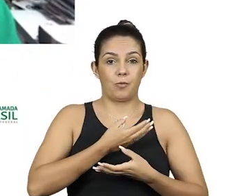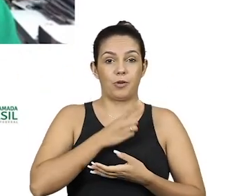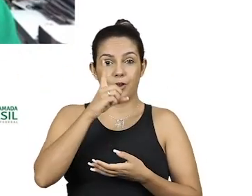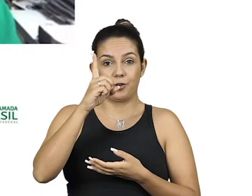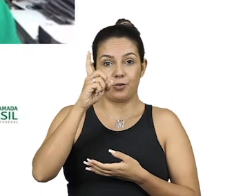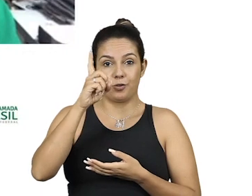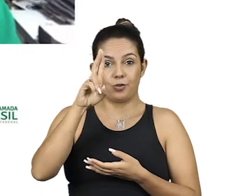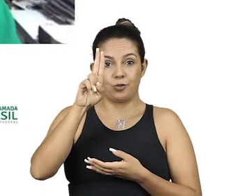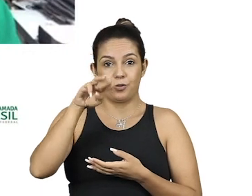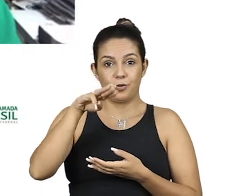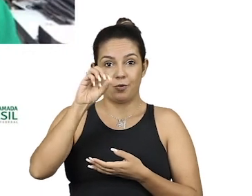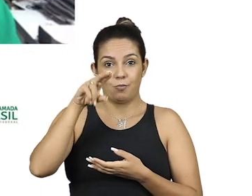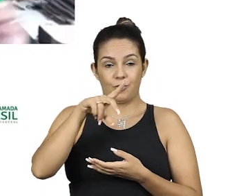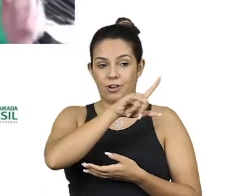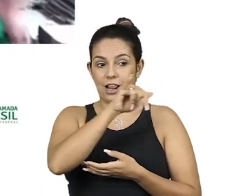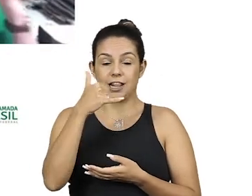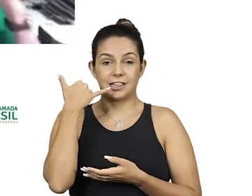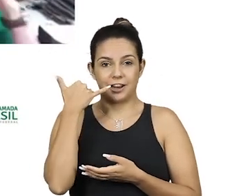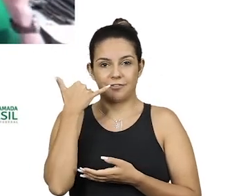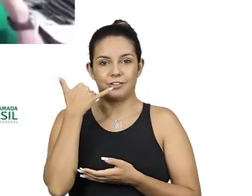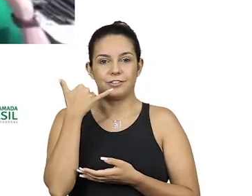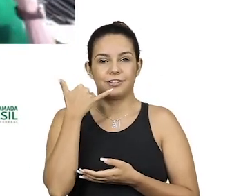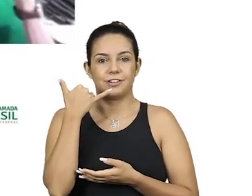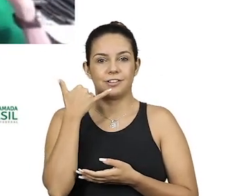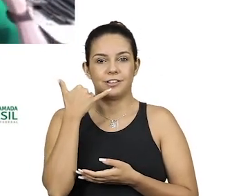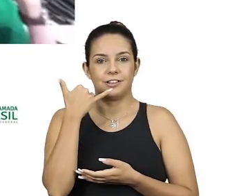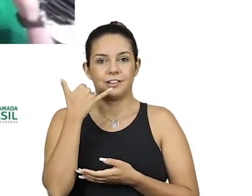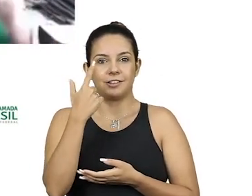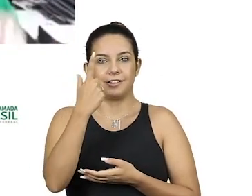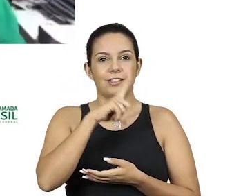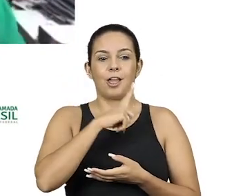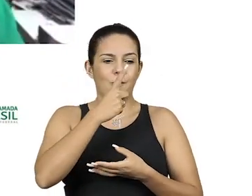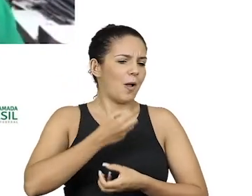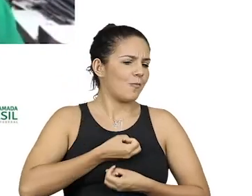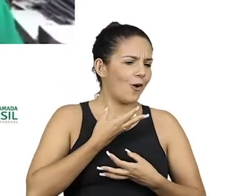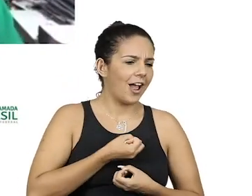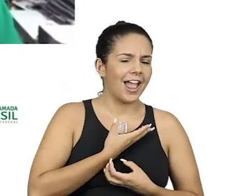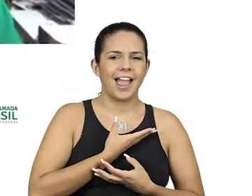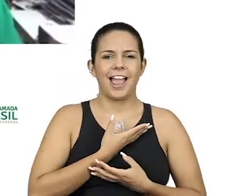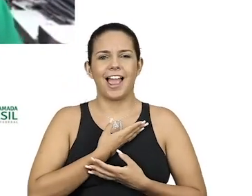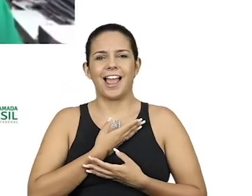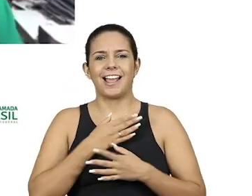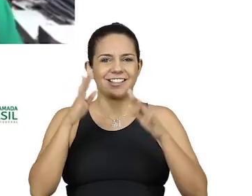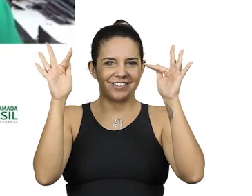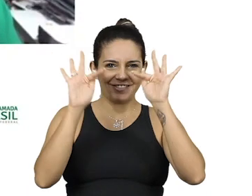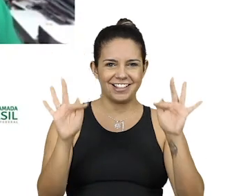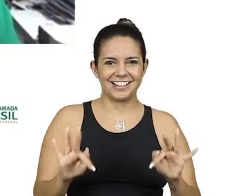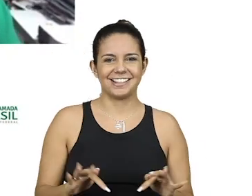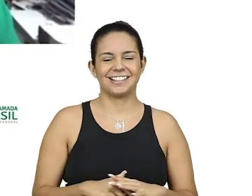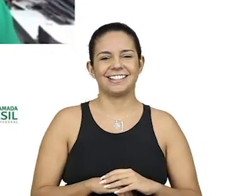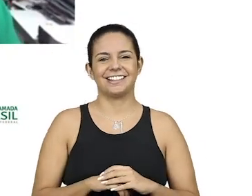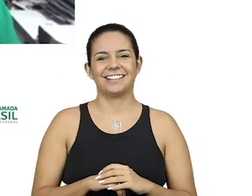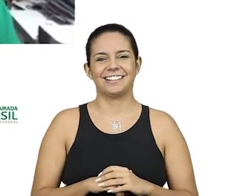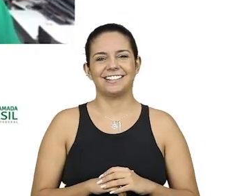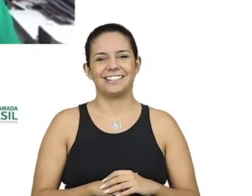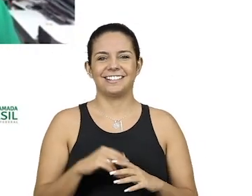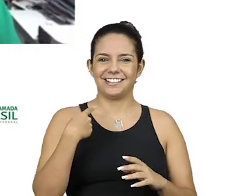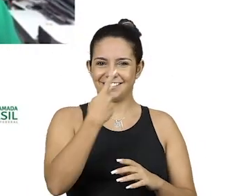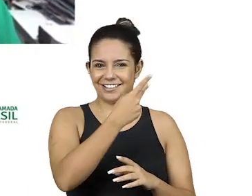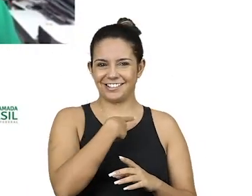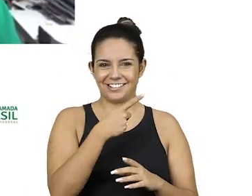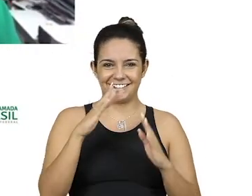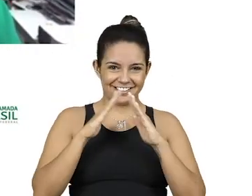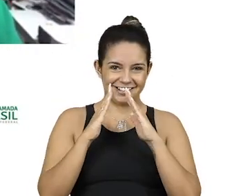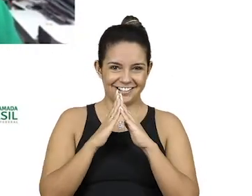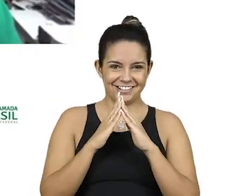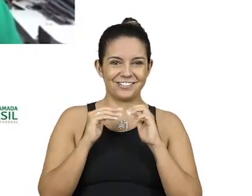e Drummond se telefonaram: temos uma poeta, a Felicidade, nós dois aqui em